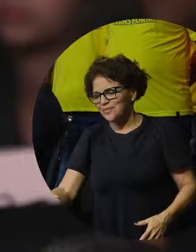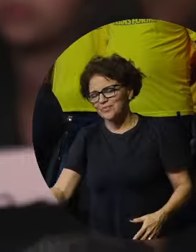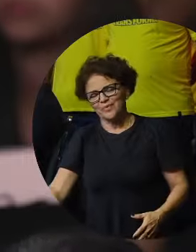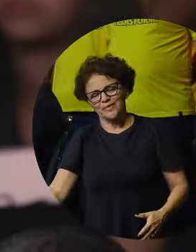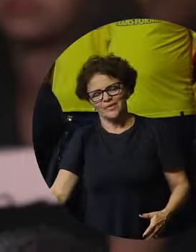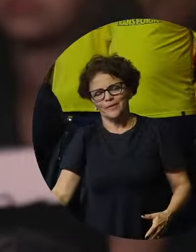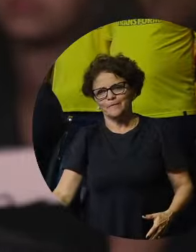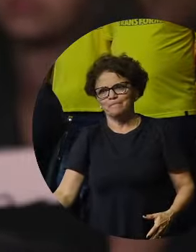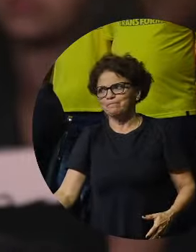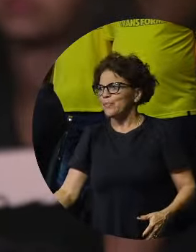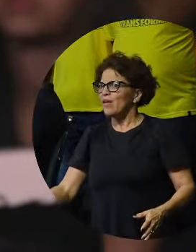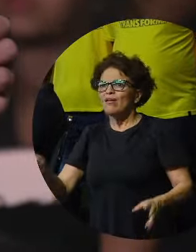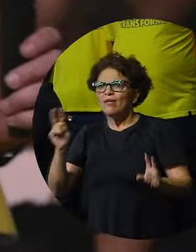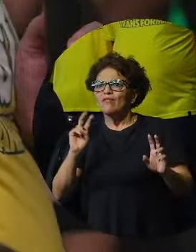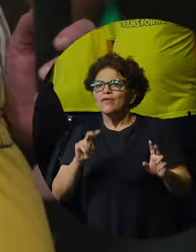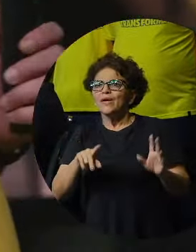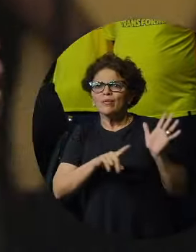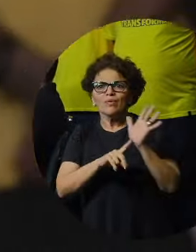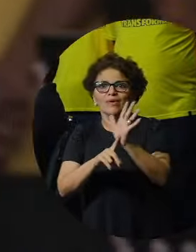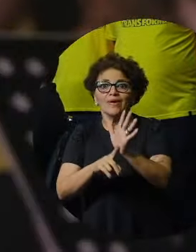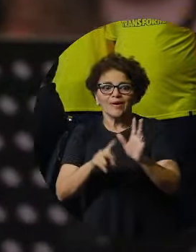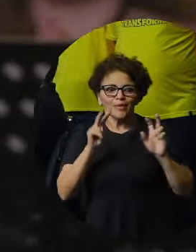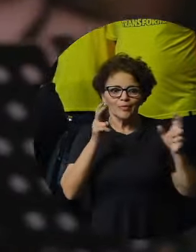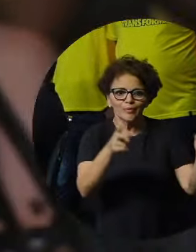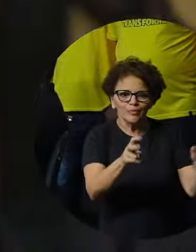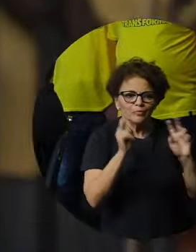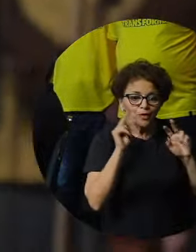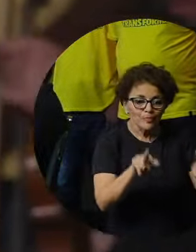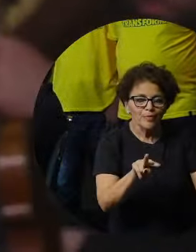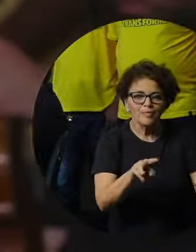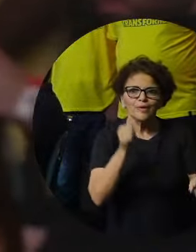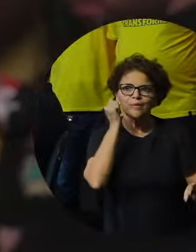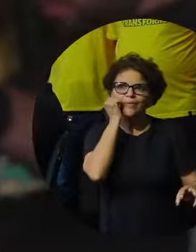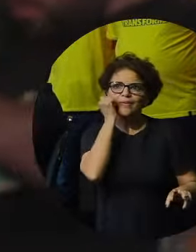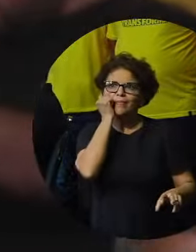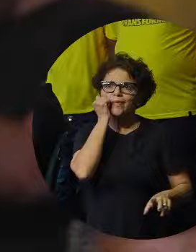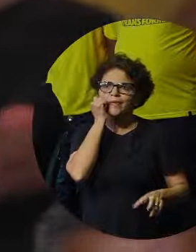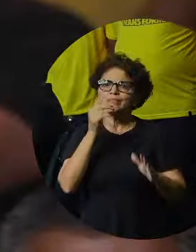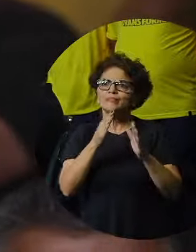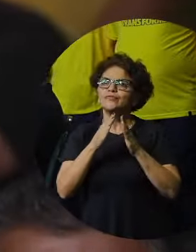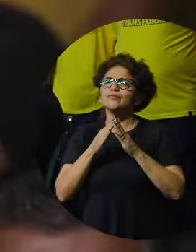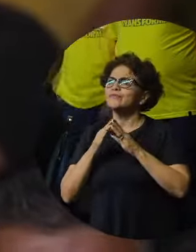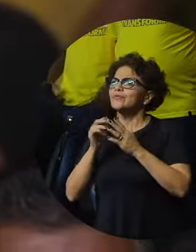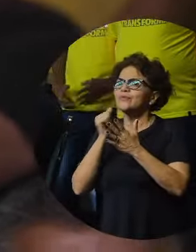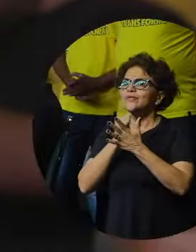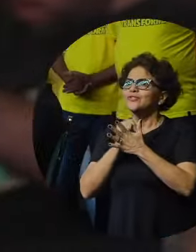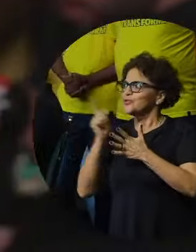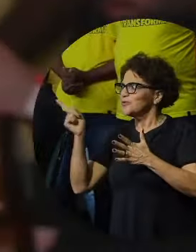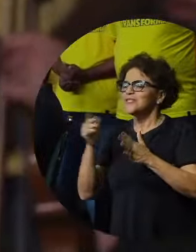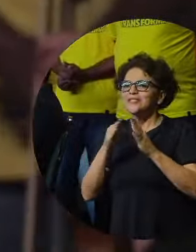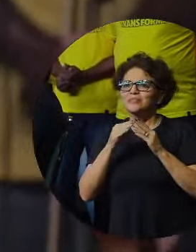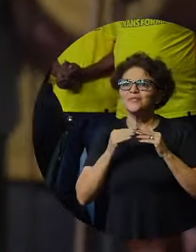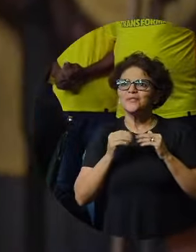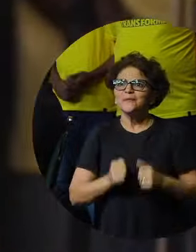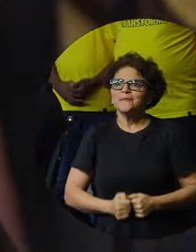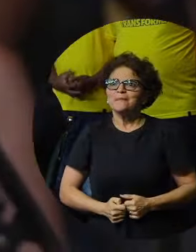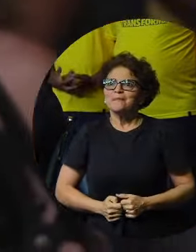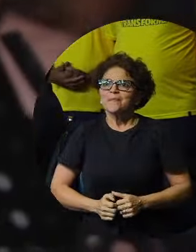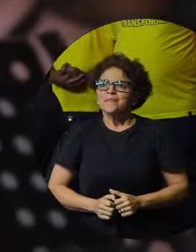Põe para nós o depoimento dessa mãe, por favor. Por favor. Me ajuda.